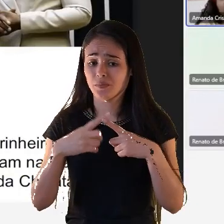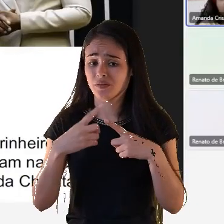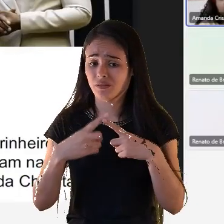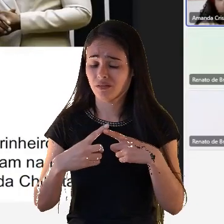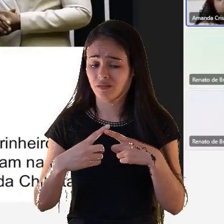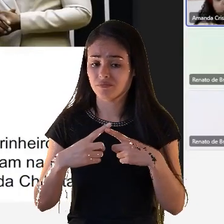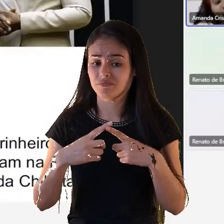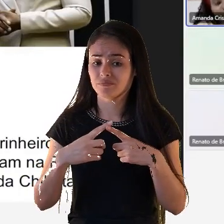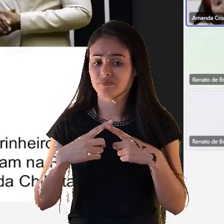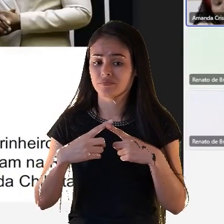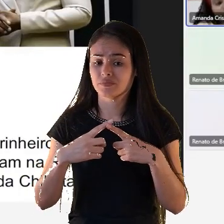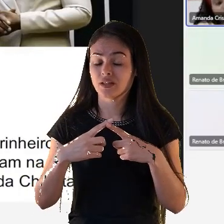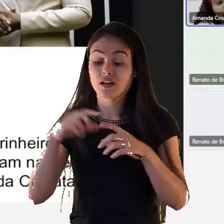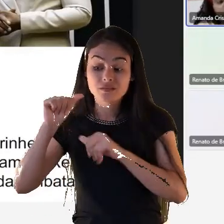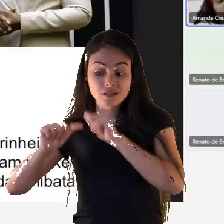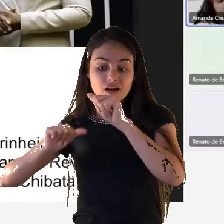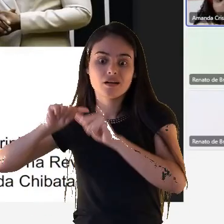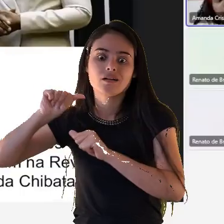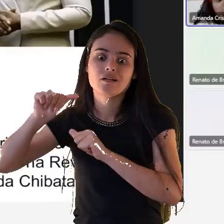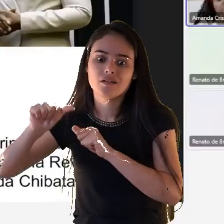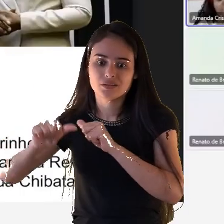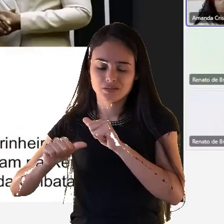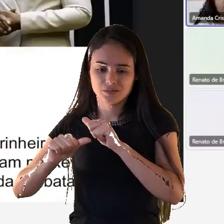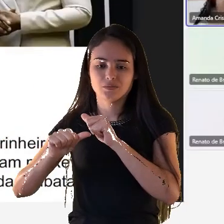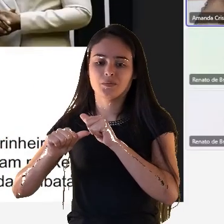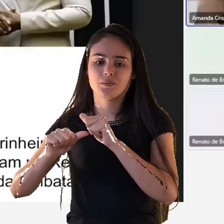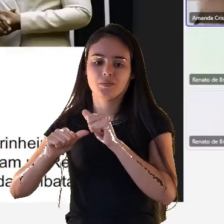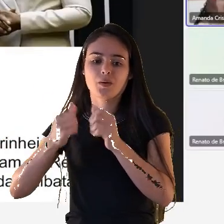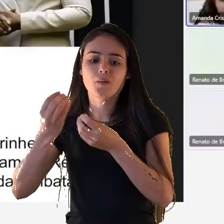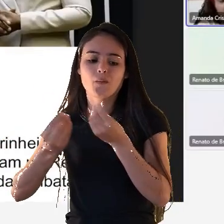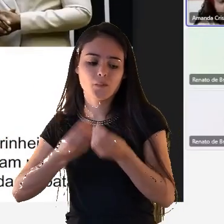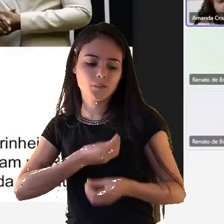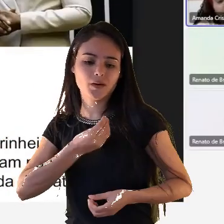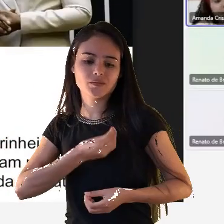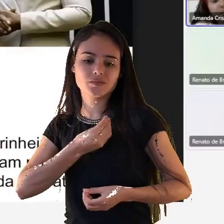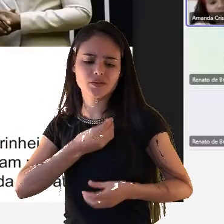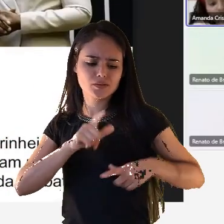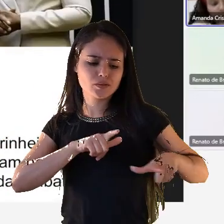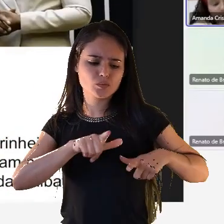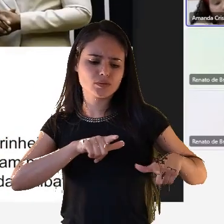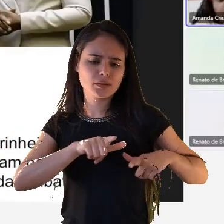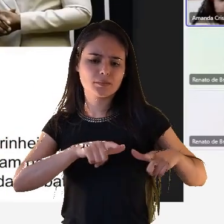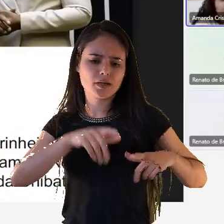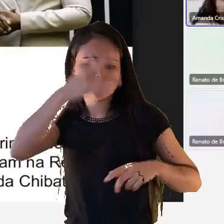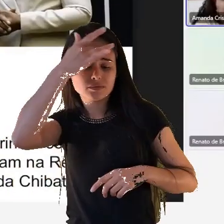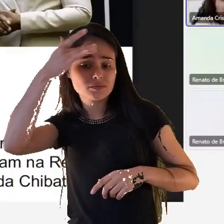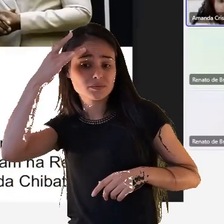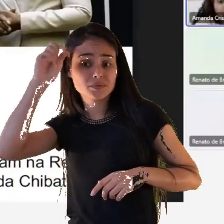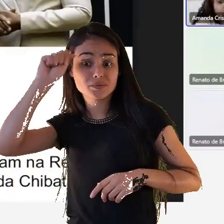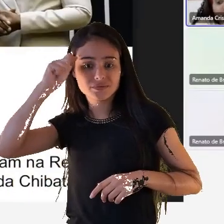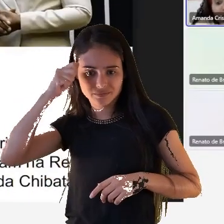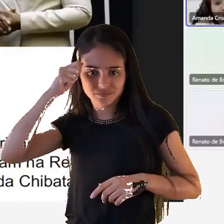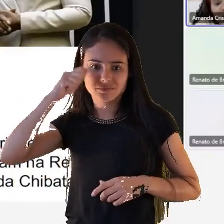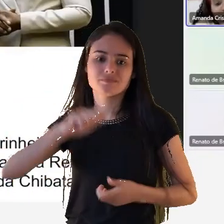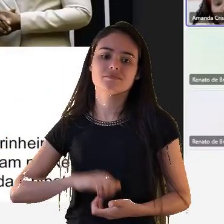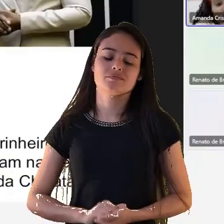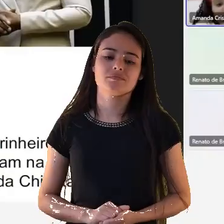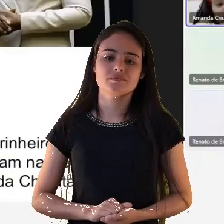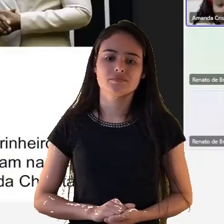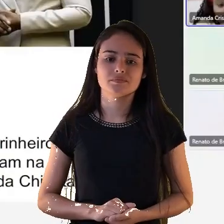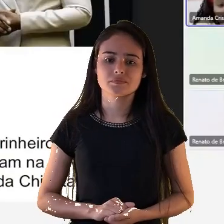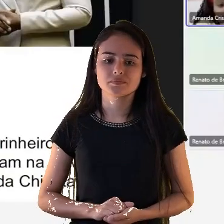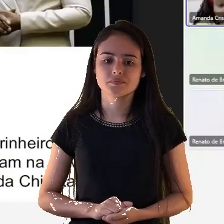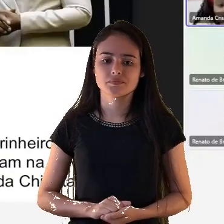alguma forma mudaram, né, as condições de trabalho no Brasil, né? Pode passar,